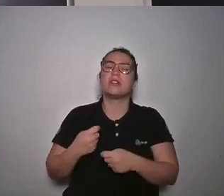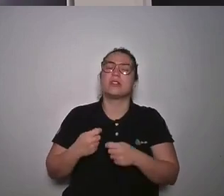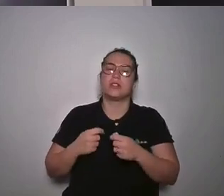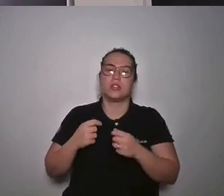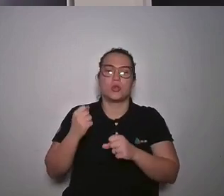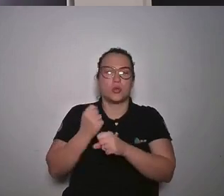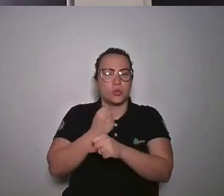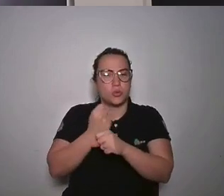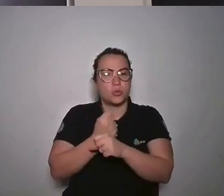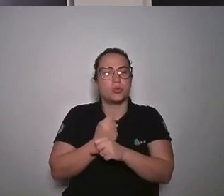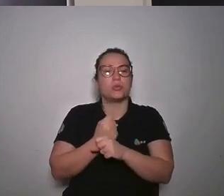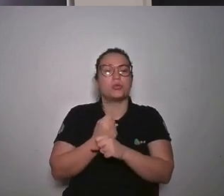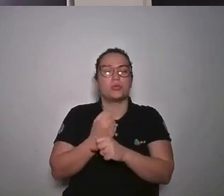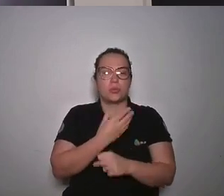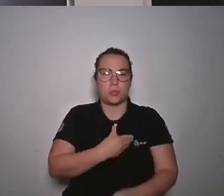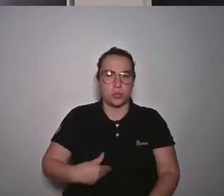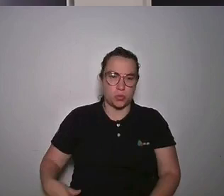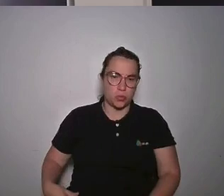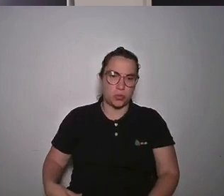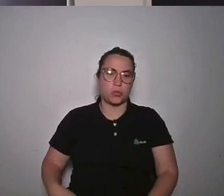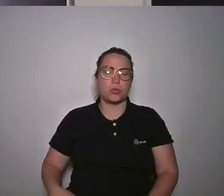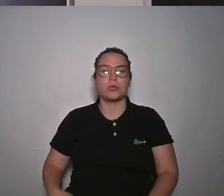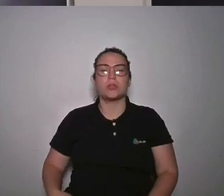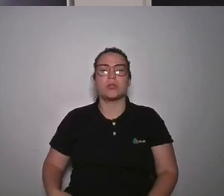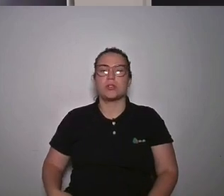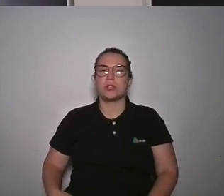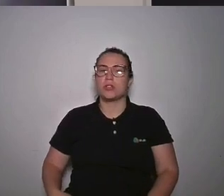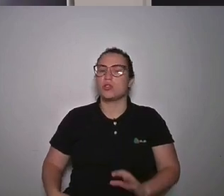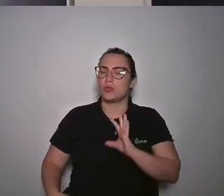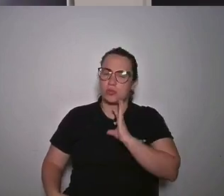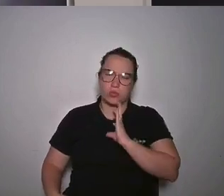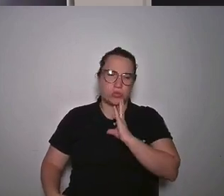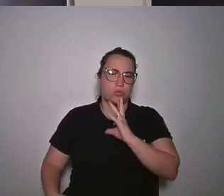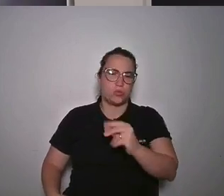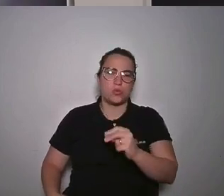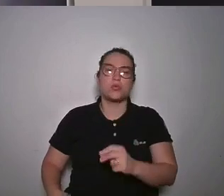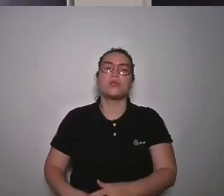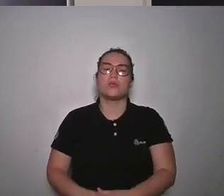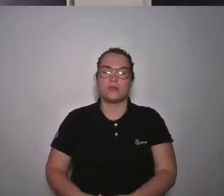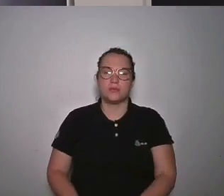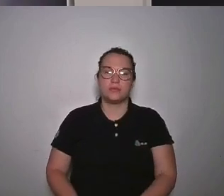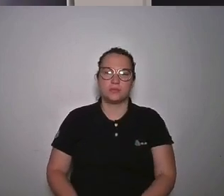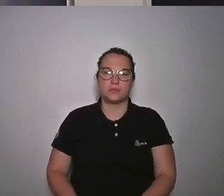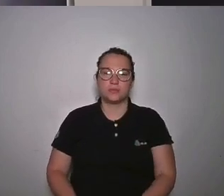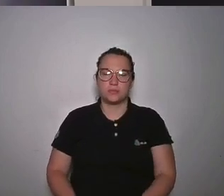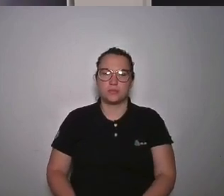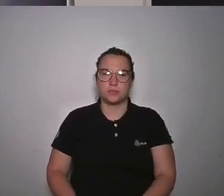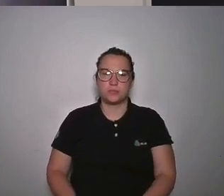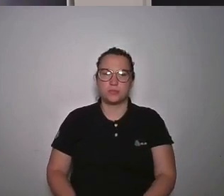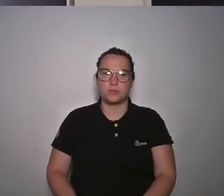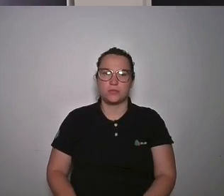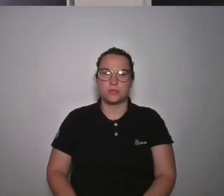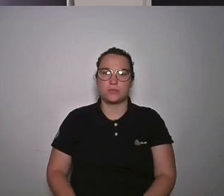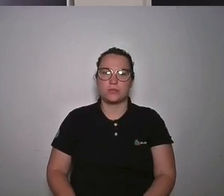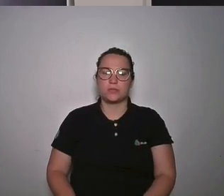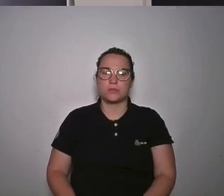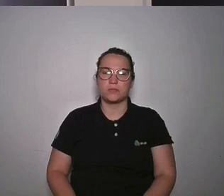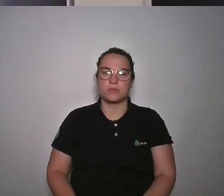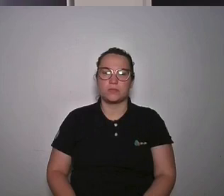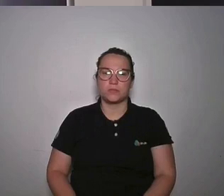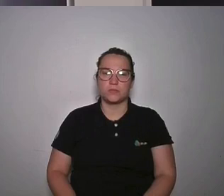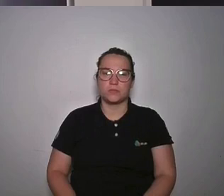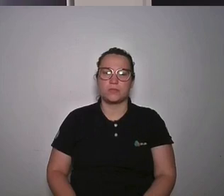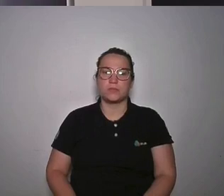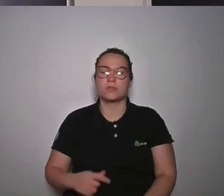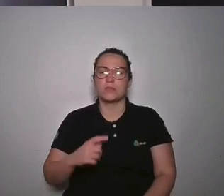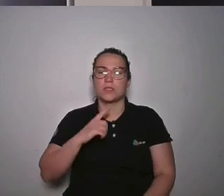bens de domínio público, construções de vilas e logradouros, de vias e logradoras. Aí, construção e aquisição